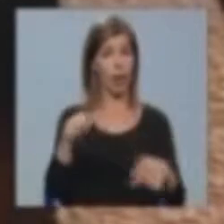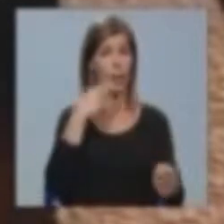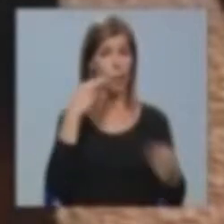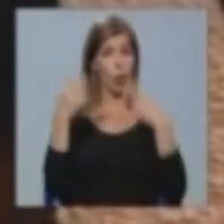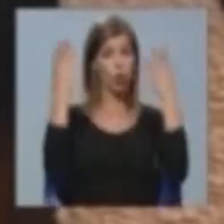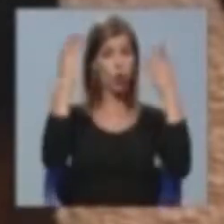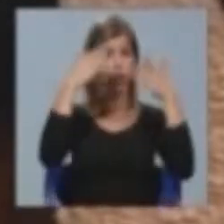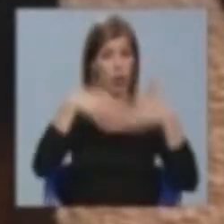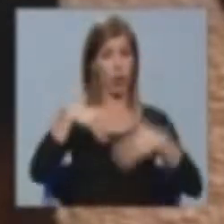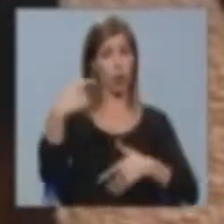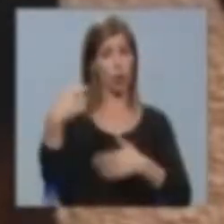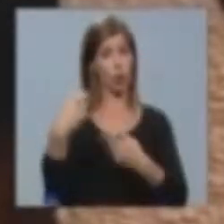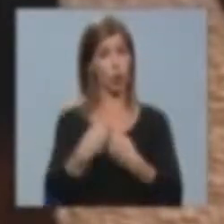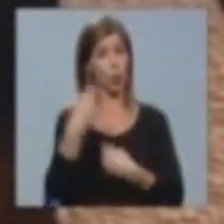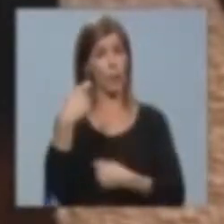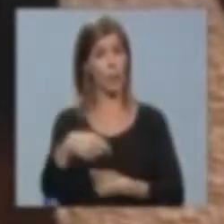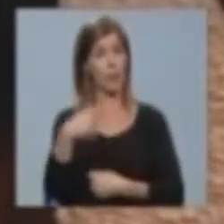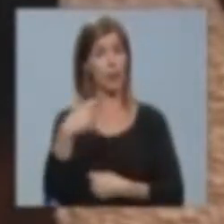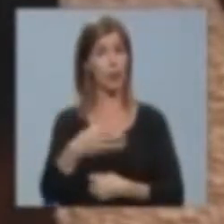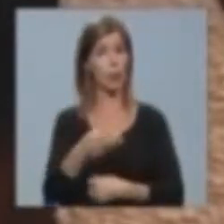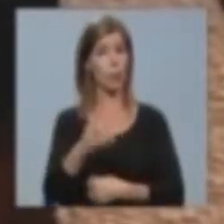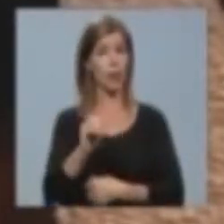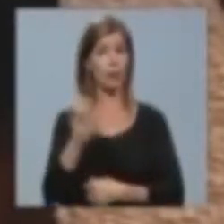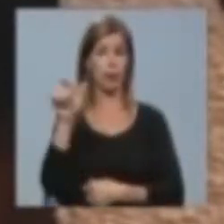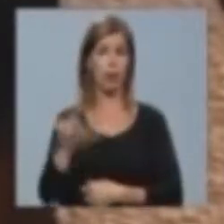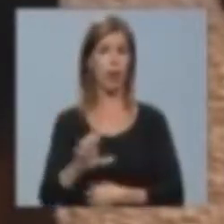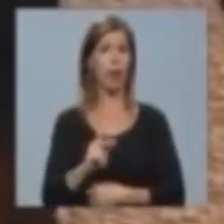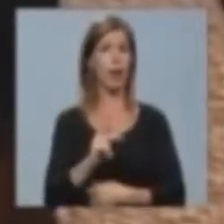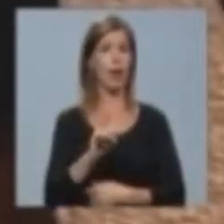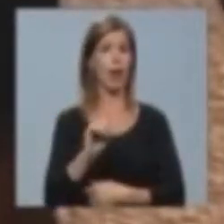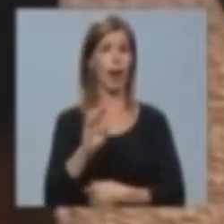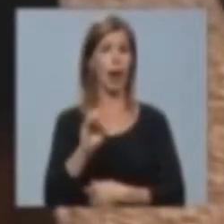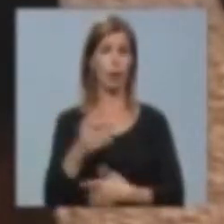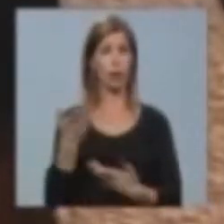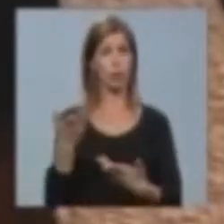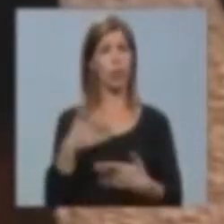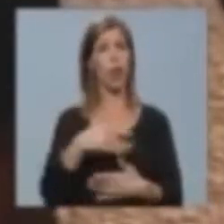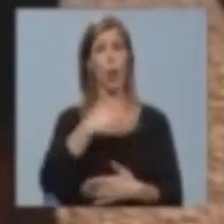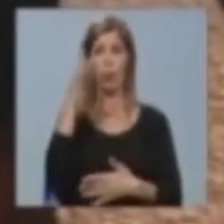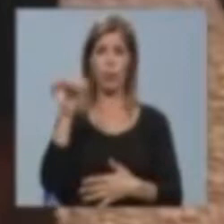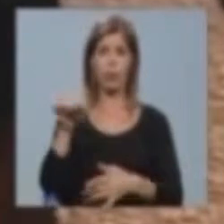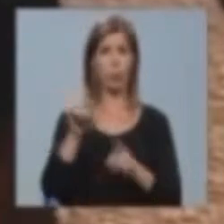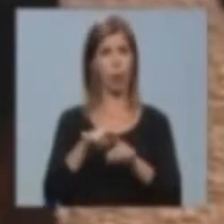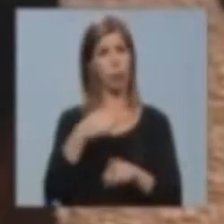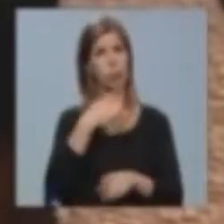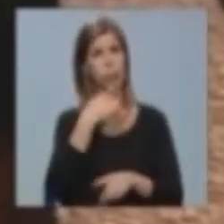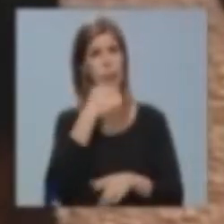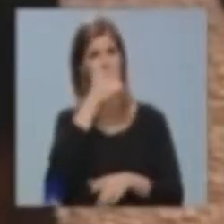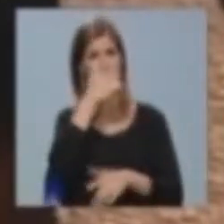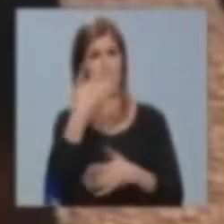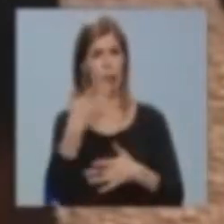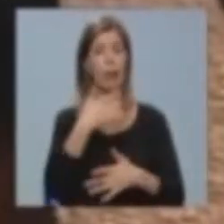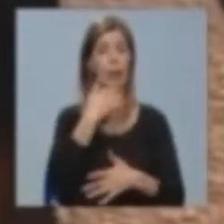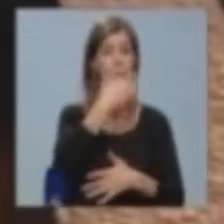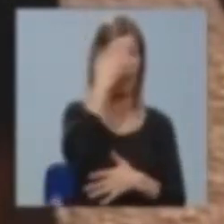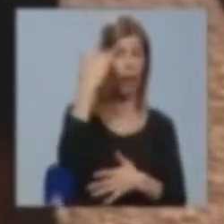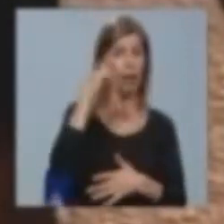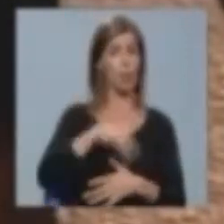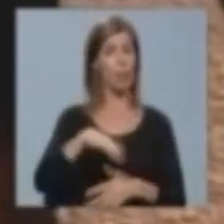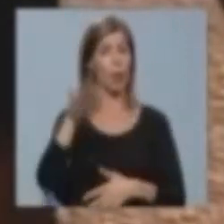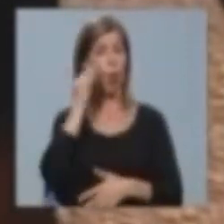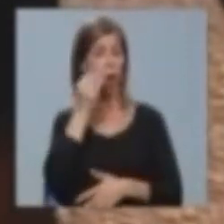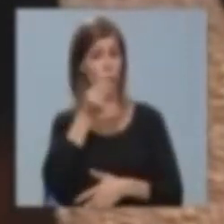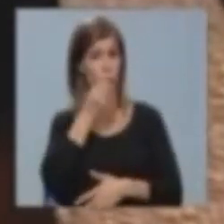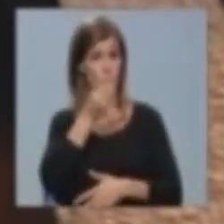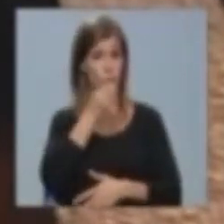jantar com o presidente do PS, Carlos César, que de resto teve um dia bastante ocupado. De manhã e durante o almoço